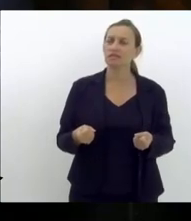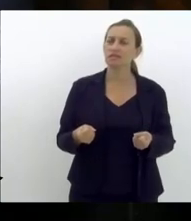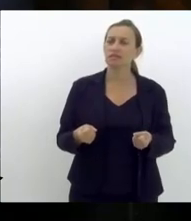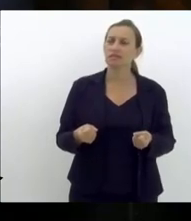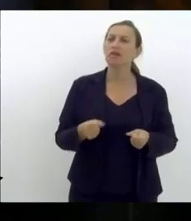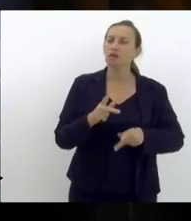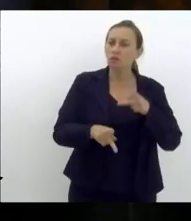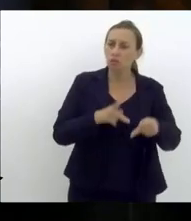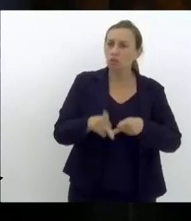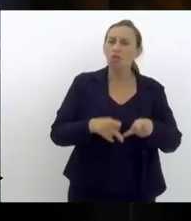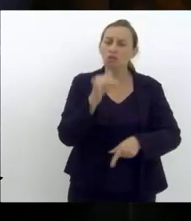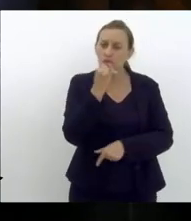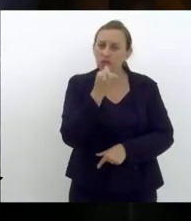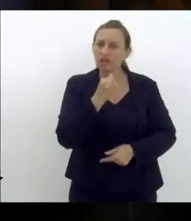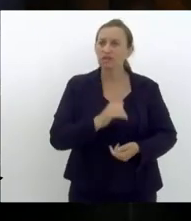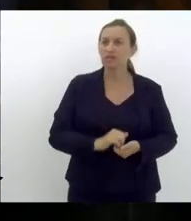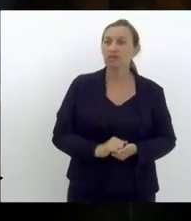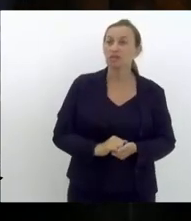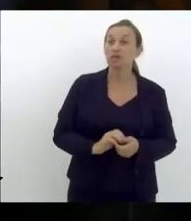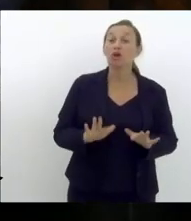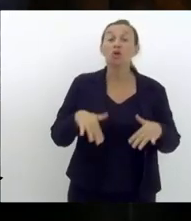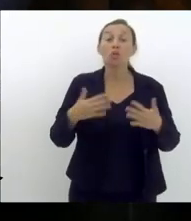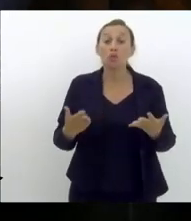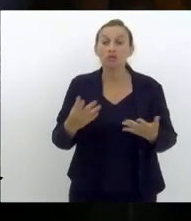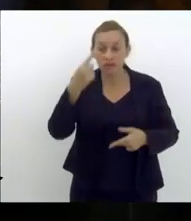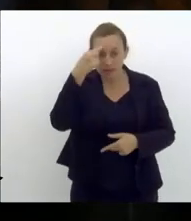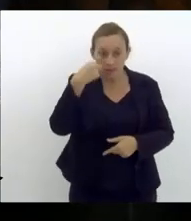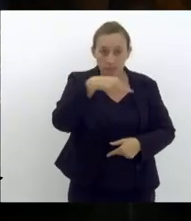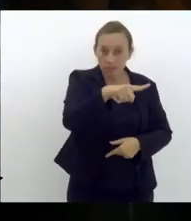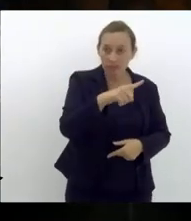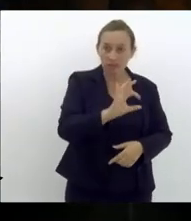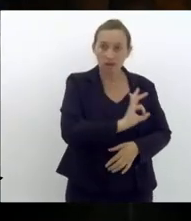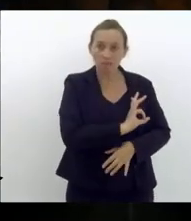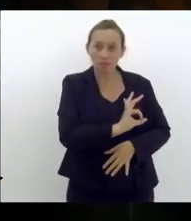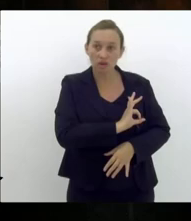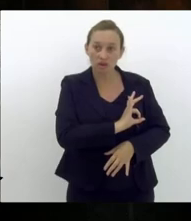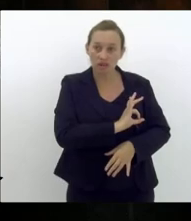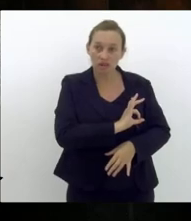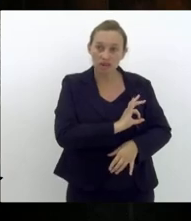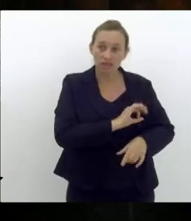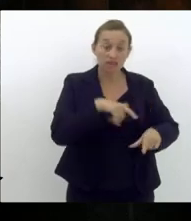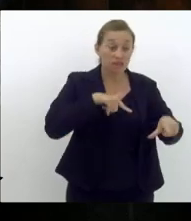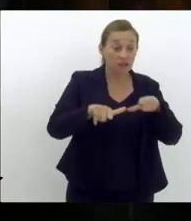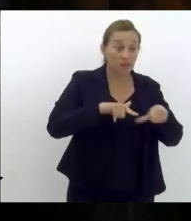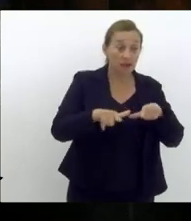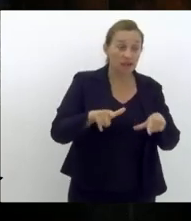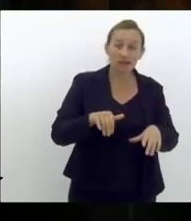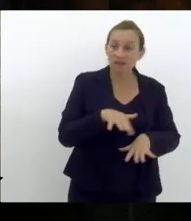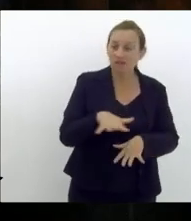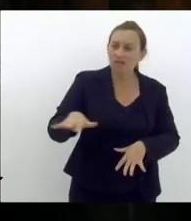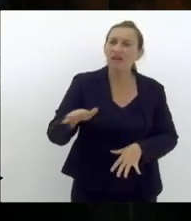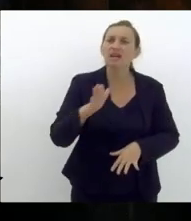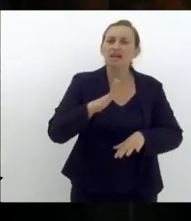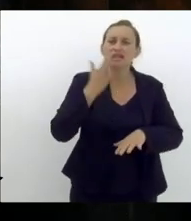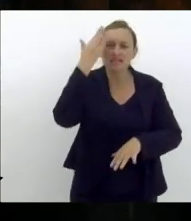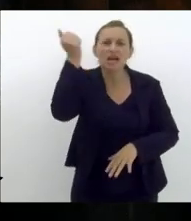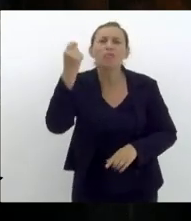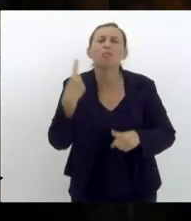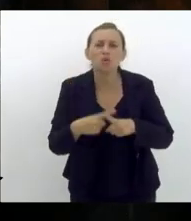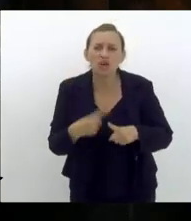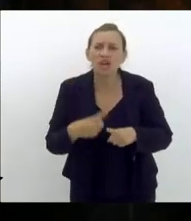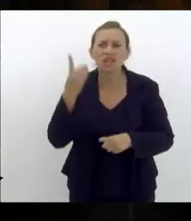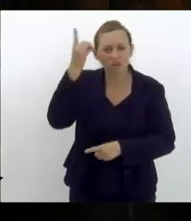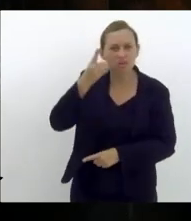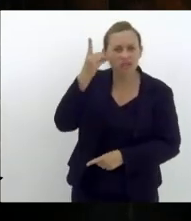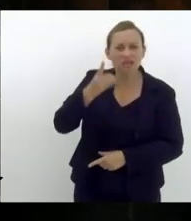a população Fluminense quando ele manda a polícia fazer operação nas favelas sabe por quê Deputado